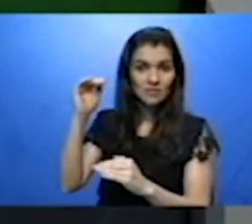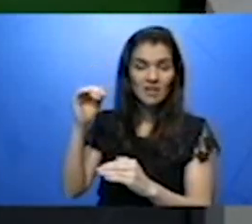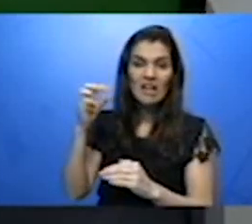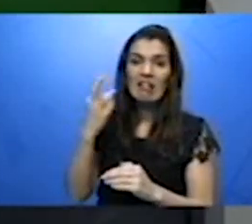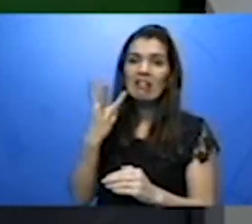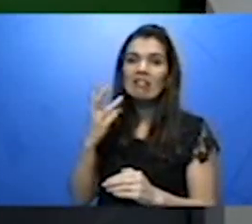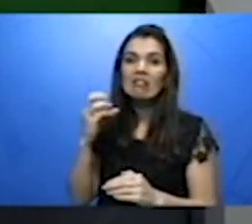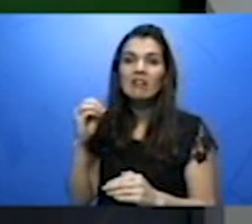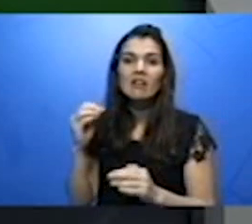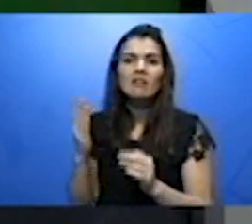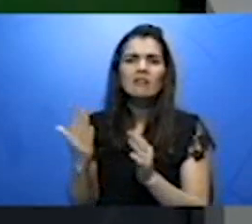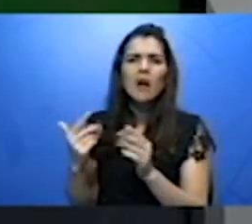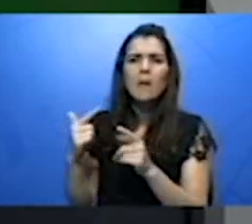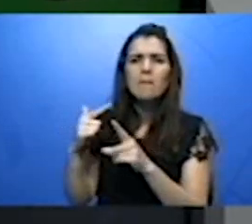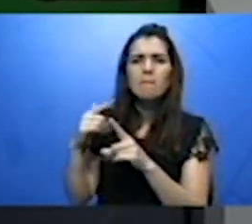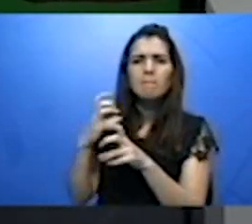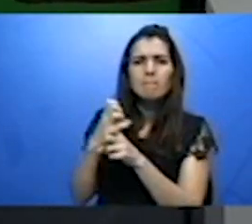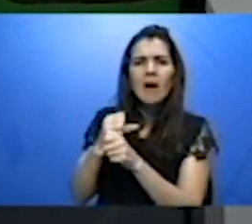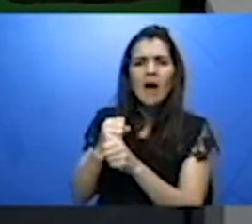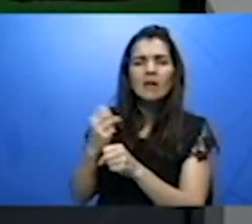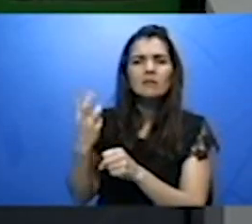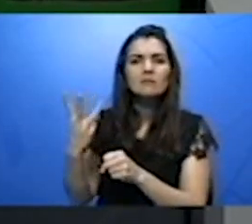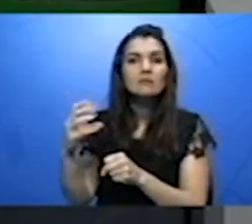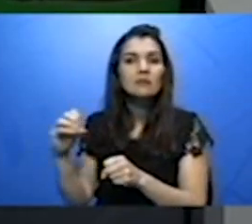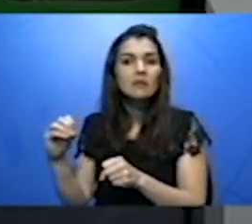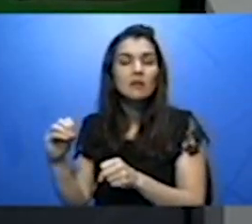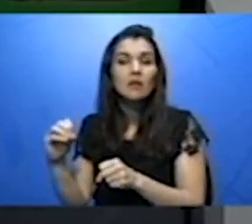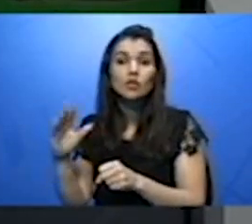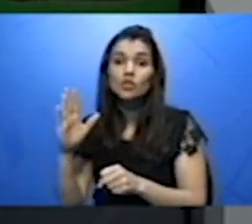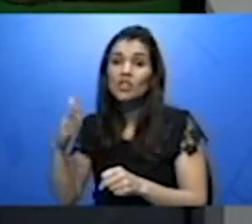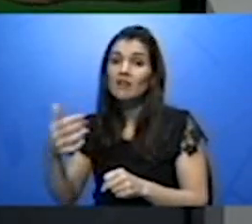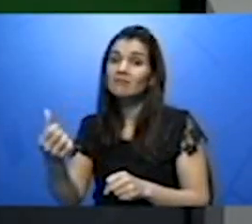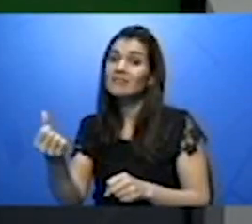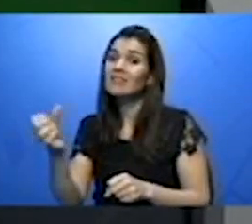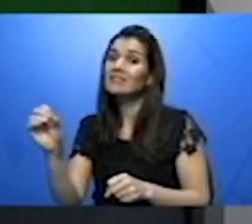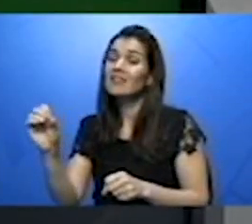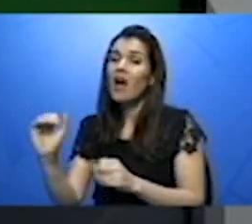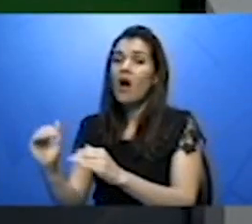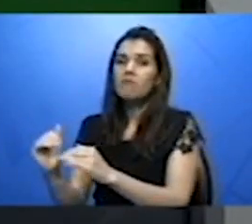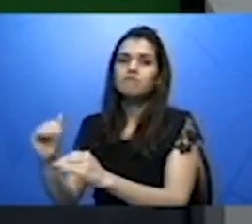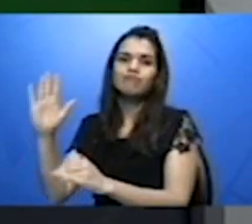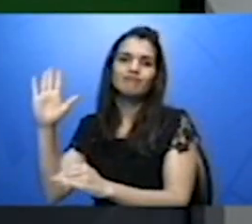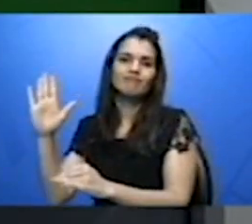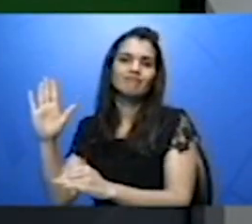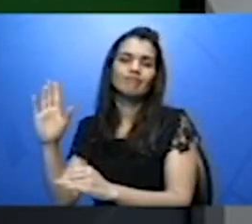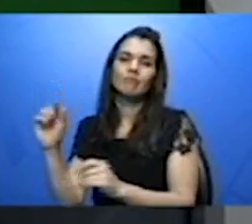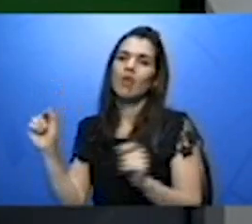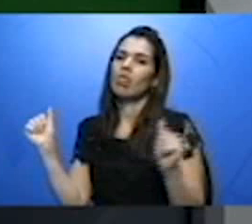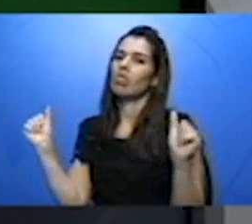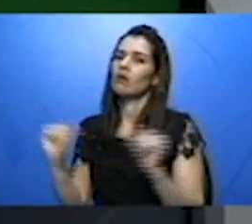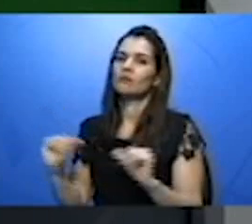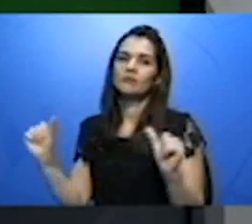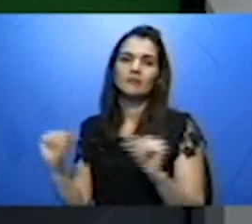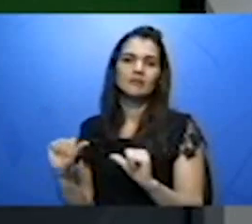30 mais 30 60 passa da capacidade dessa balança então